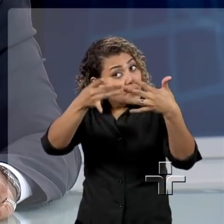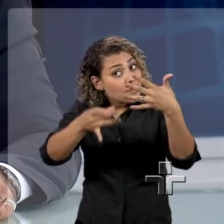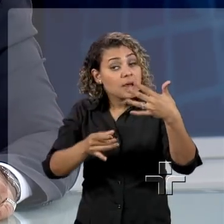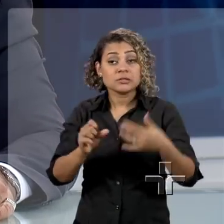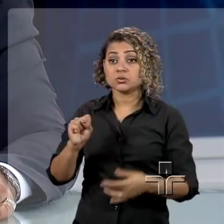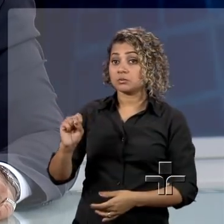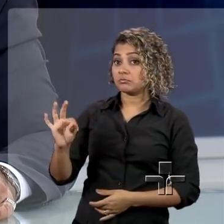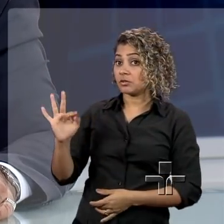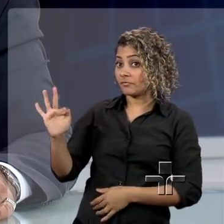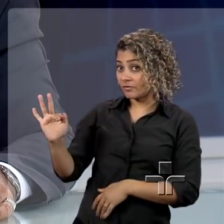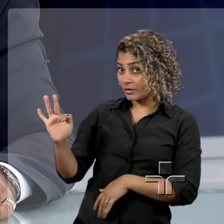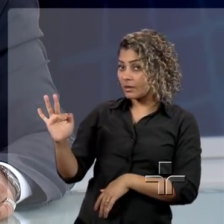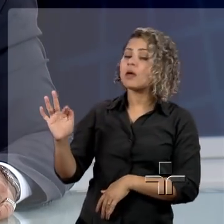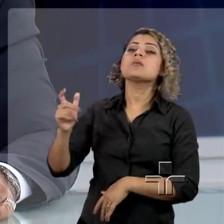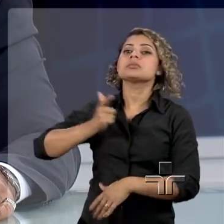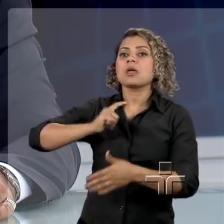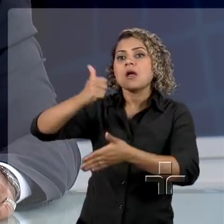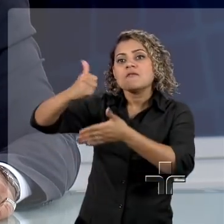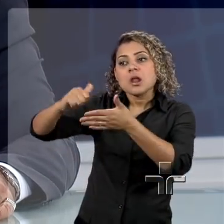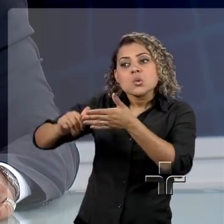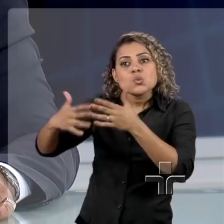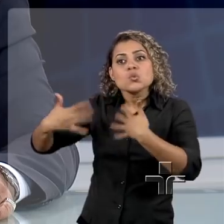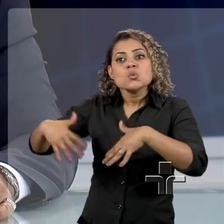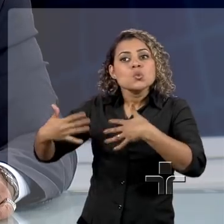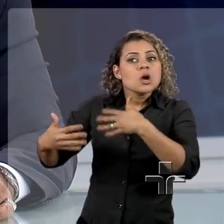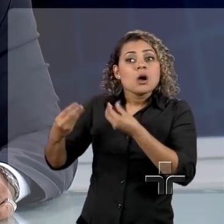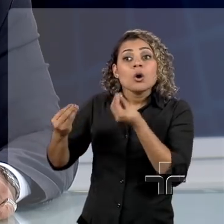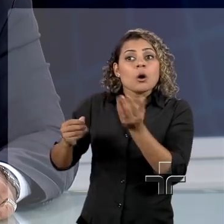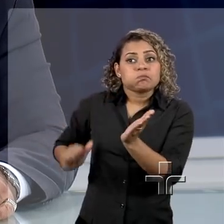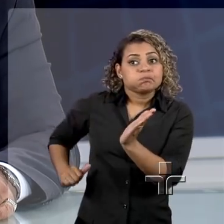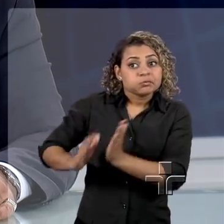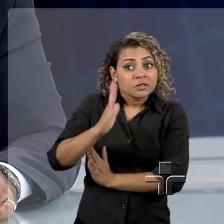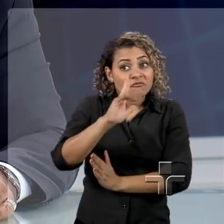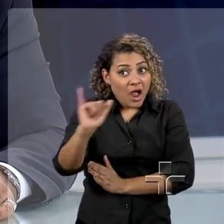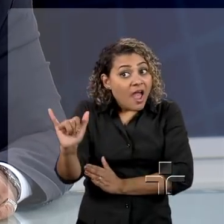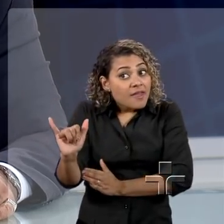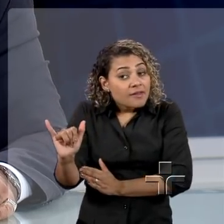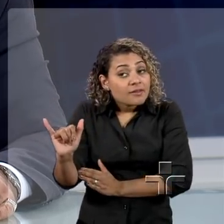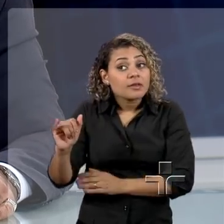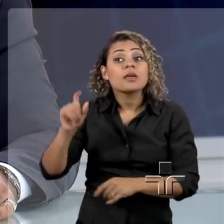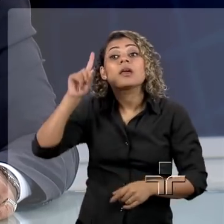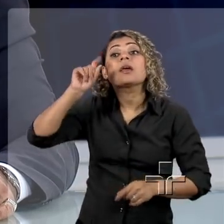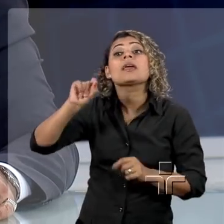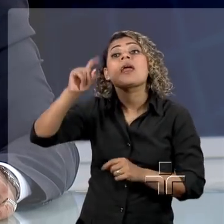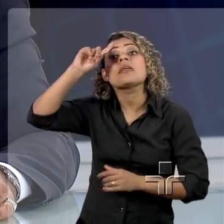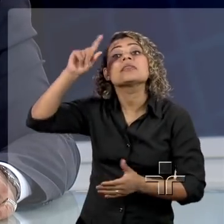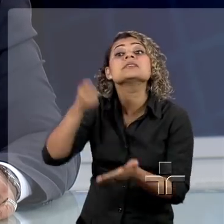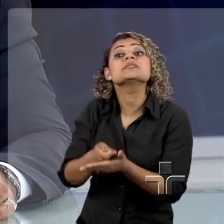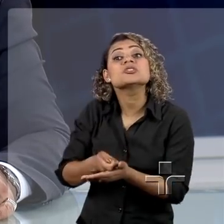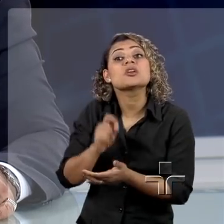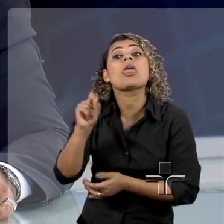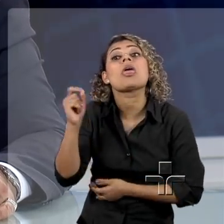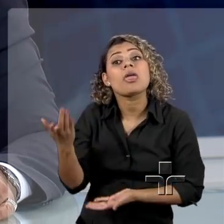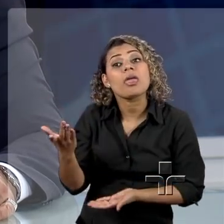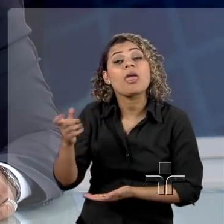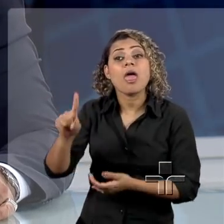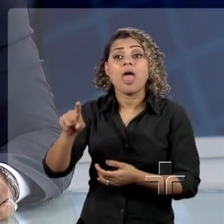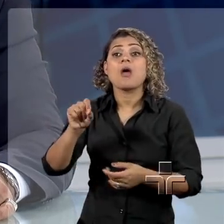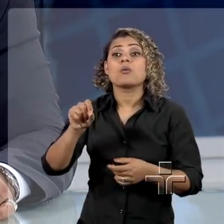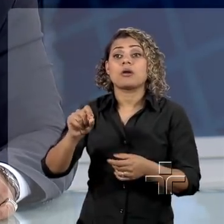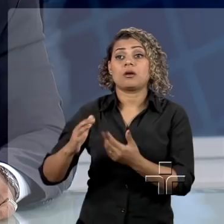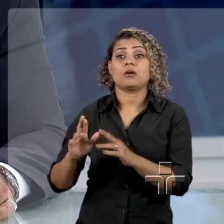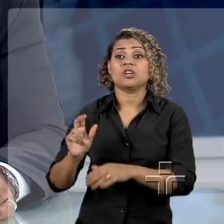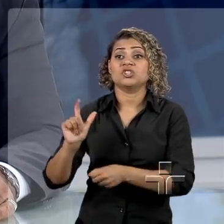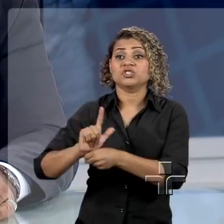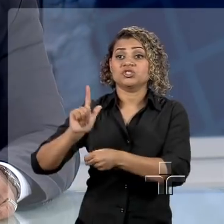examina a admissibilidade da extradição. Quem decide é o chefe de Estado.